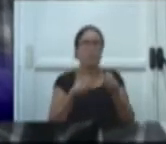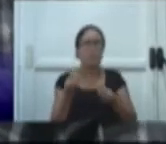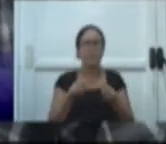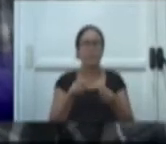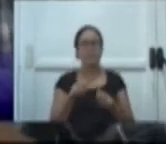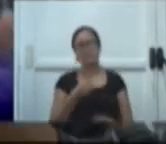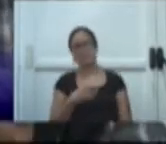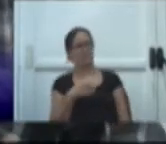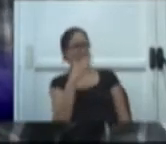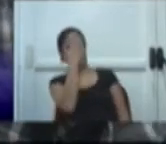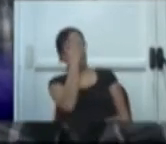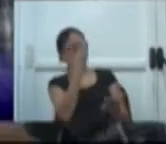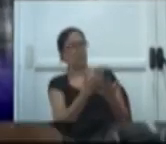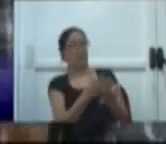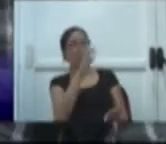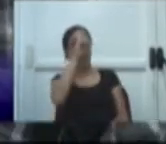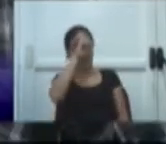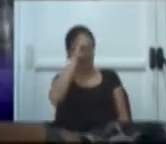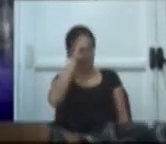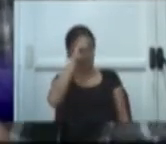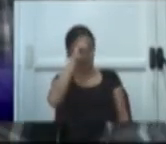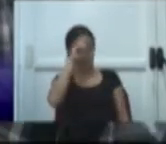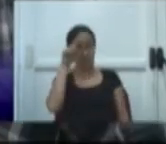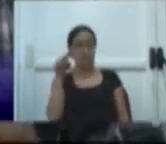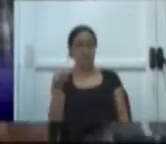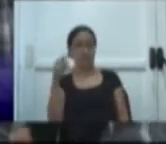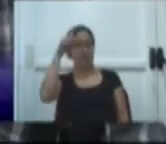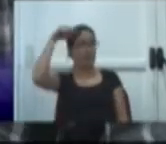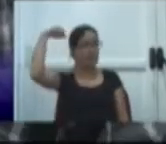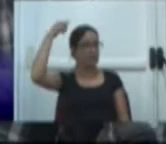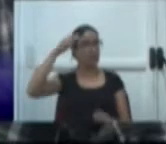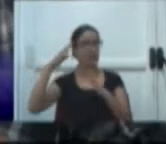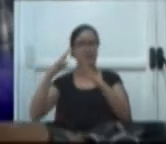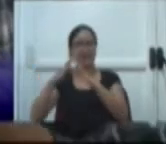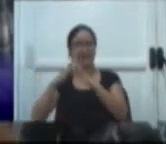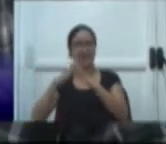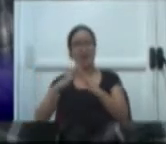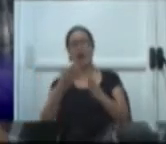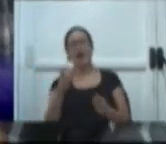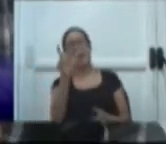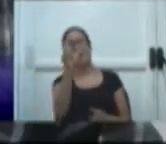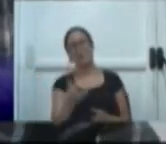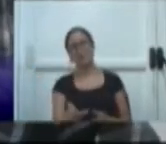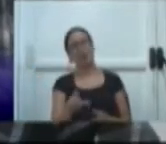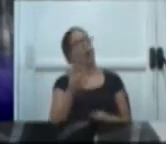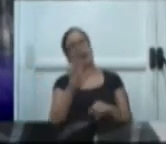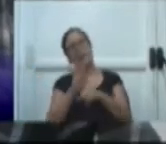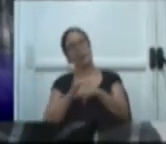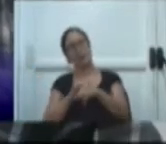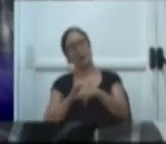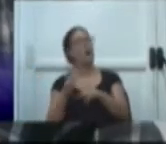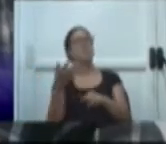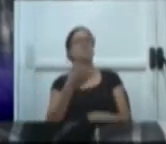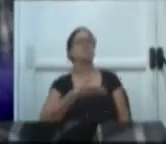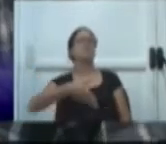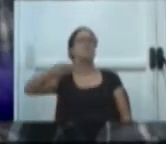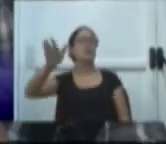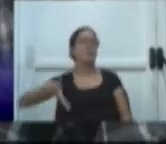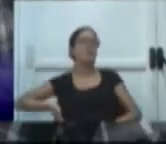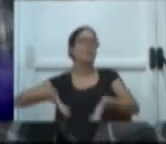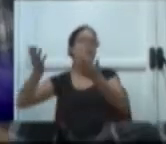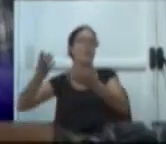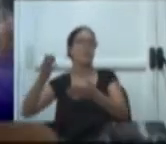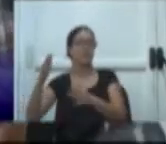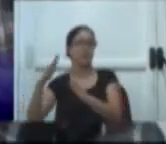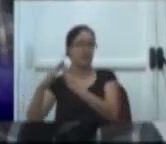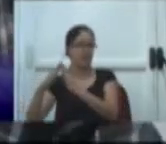Limeira, que o hospital da humanitária vai negar as pessoas que foram atendidas lá e que constatou que é uma doença. Pelo